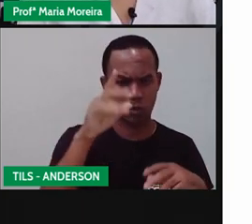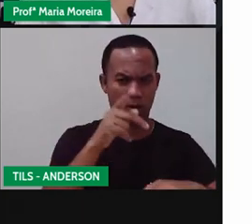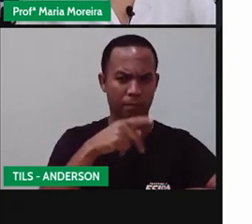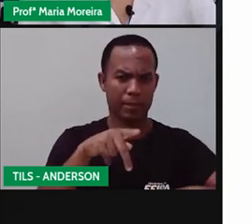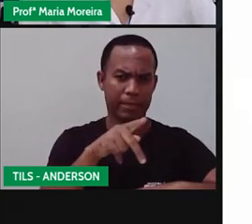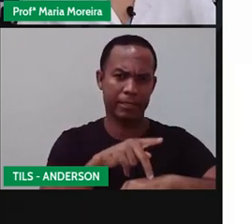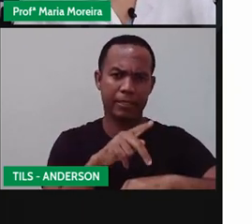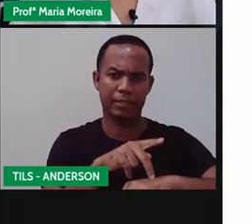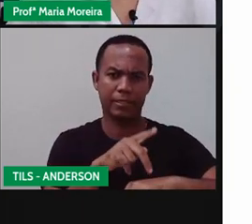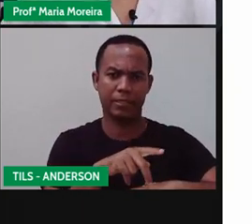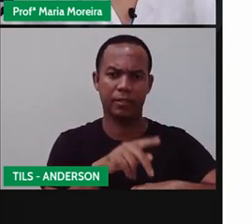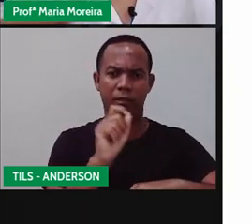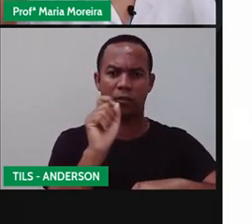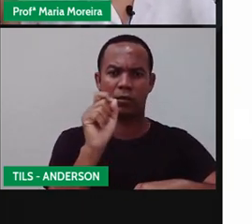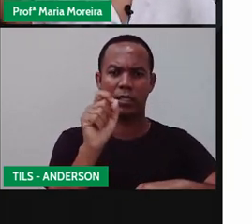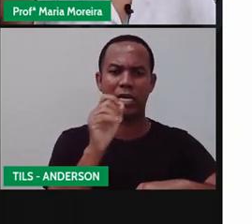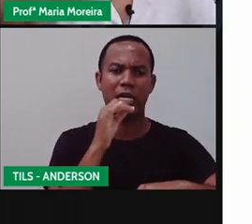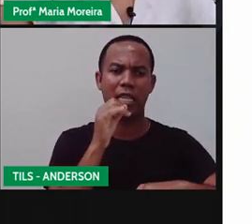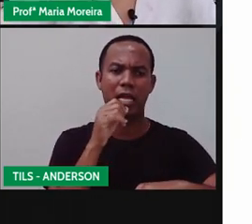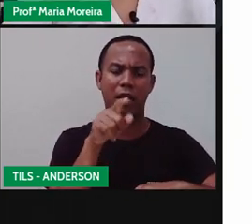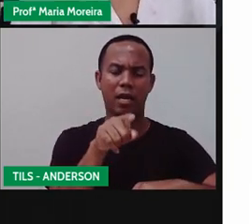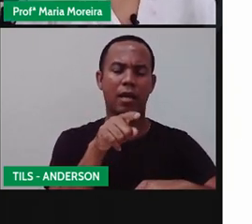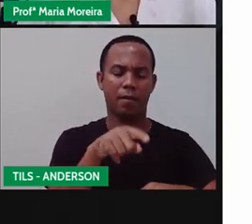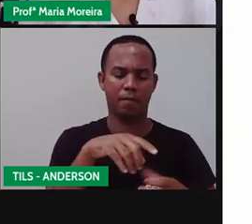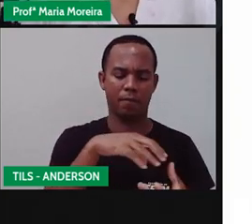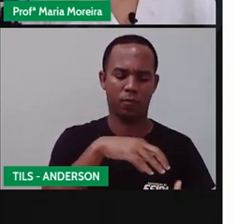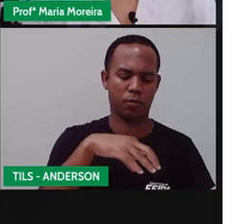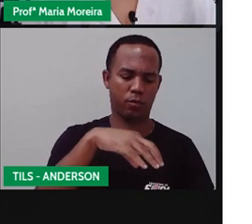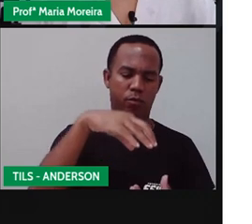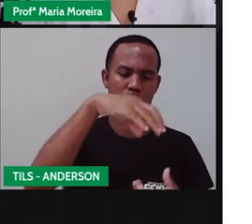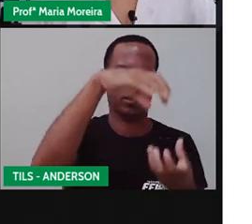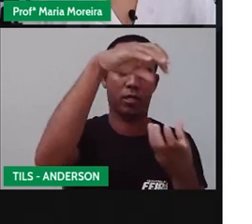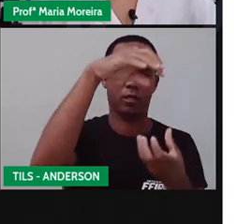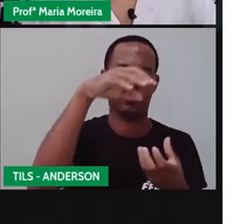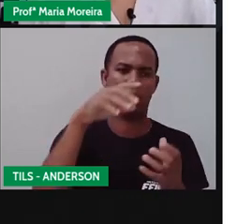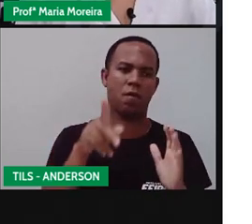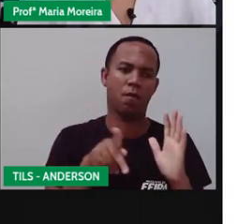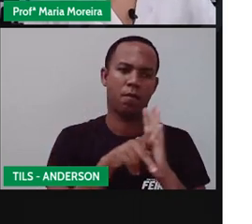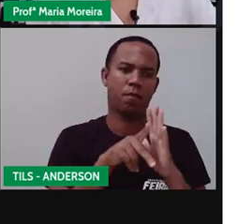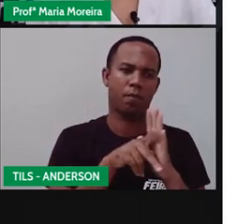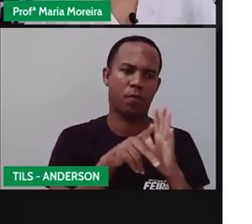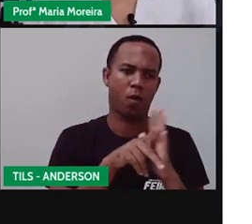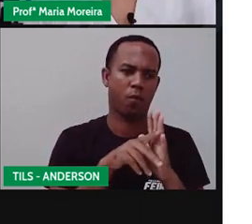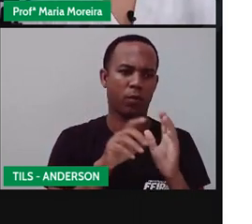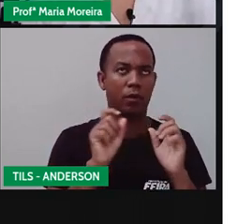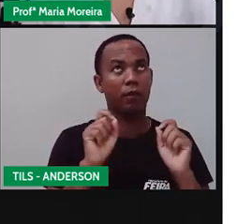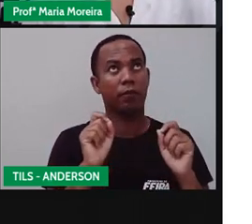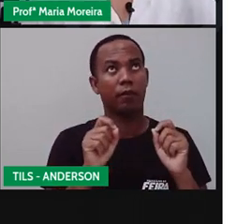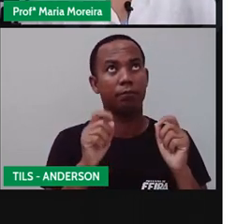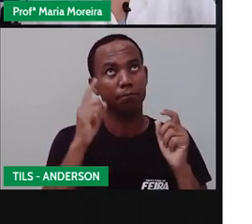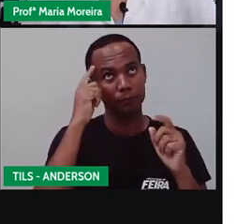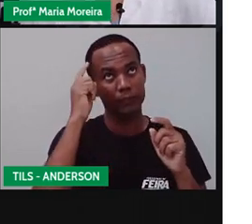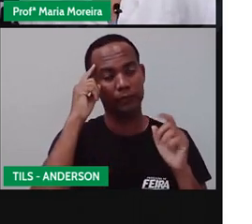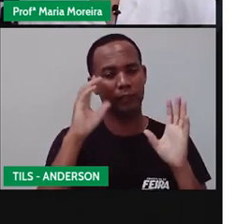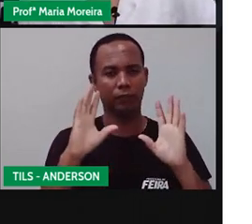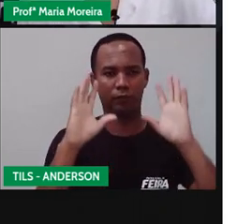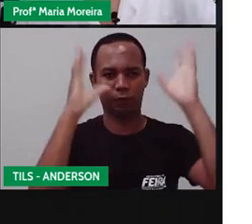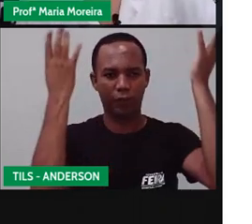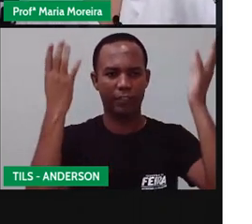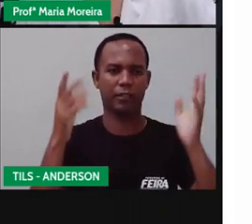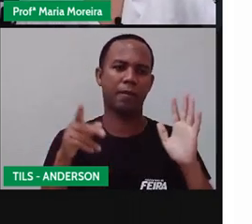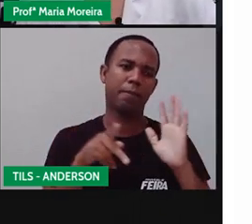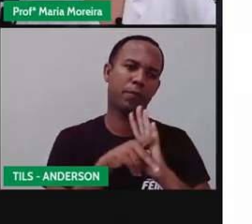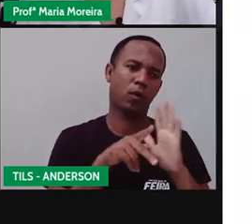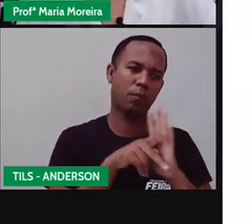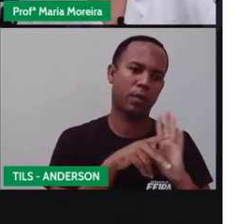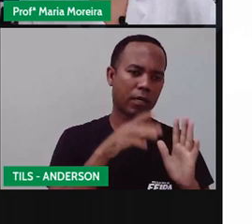países que acreditam que é o momento do espírito voltar para a natureza. Então, é o momento de celebrar. Bom, seguindo a cultura, o